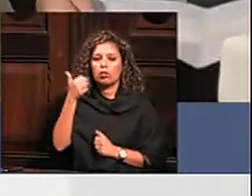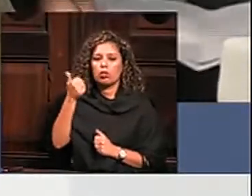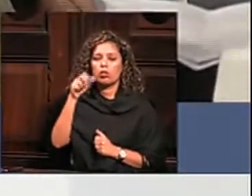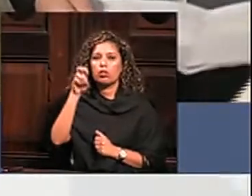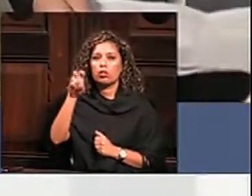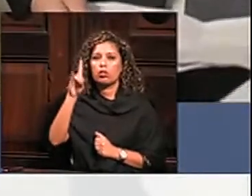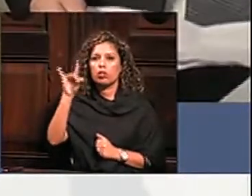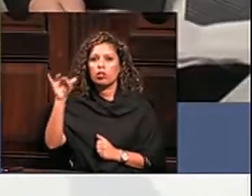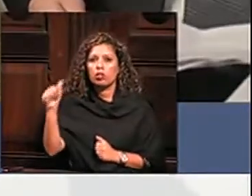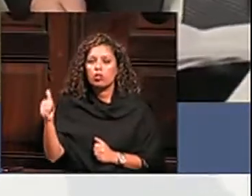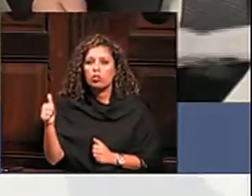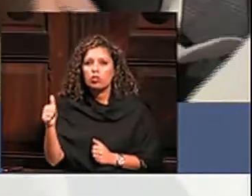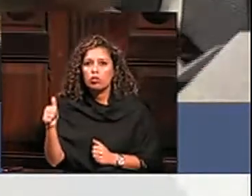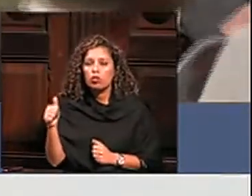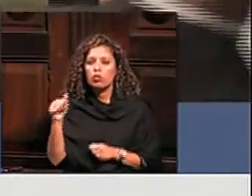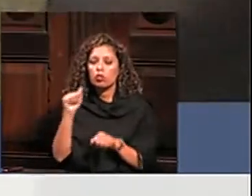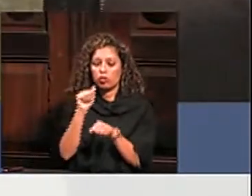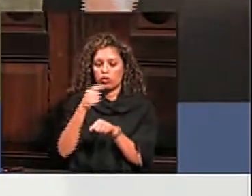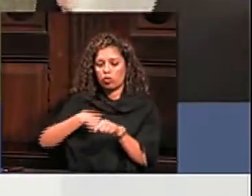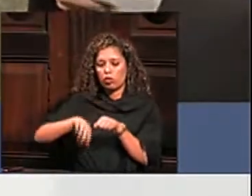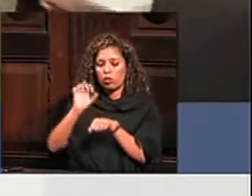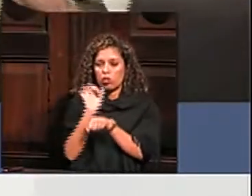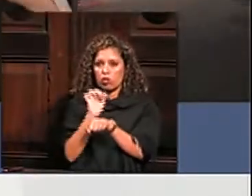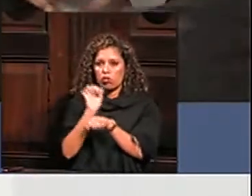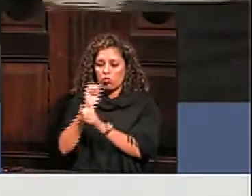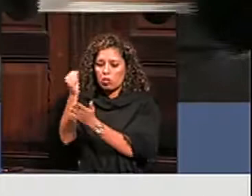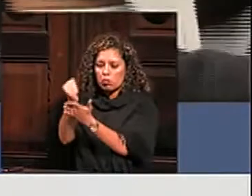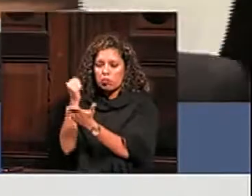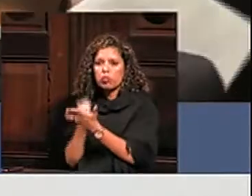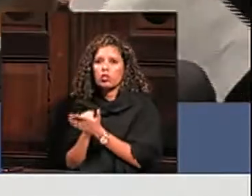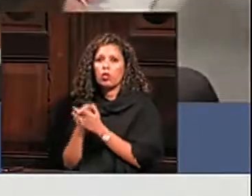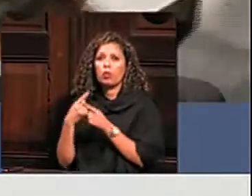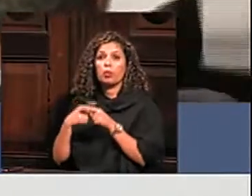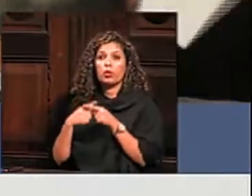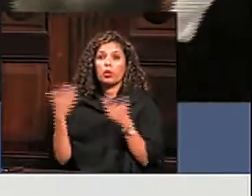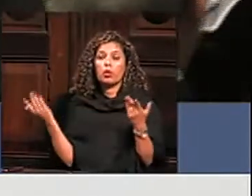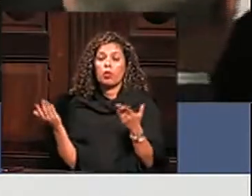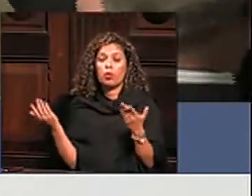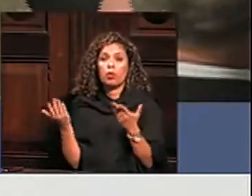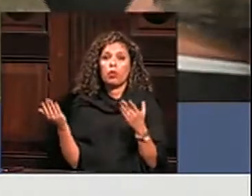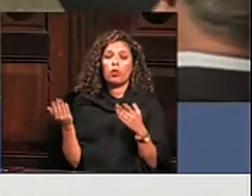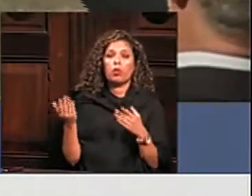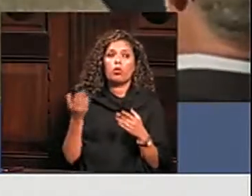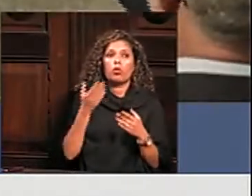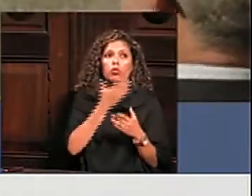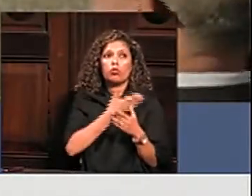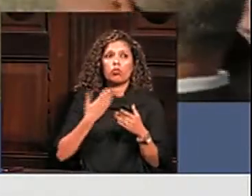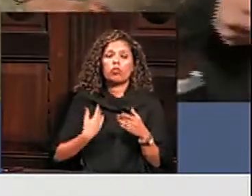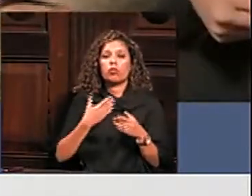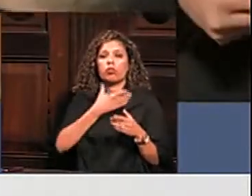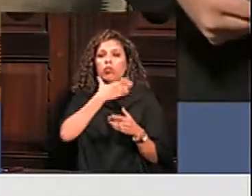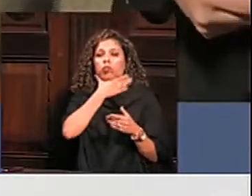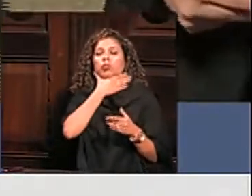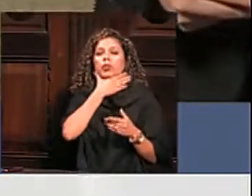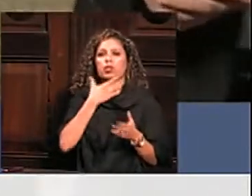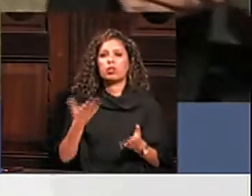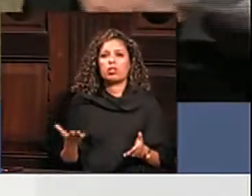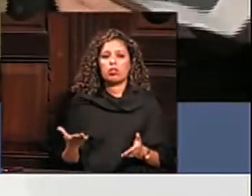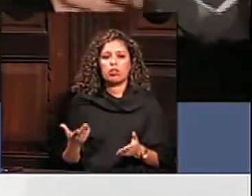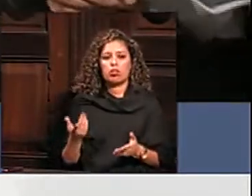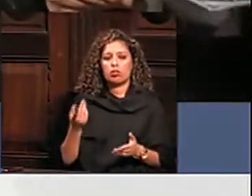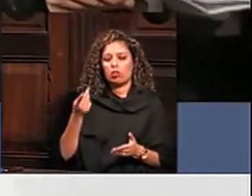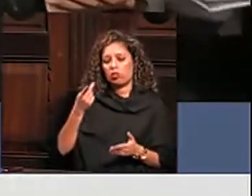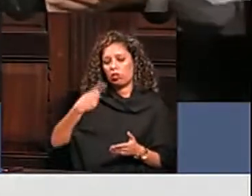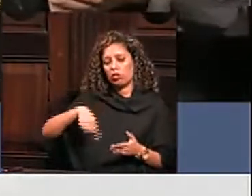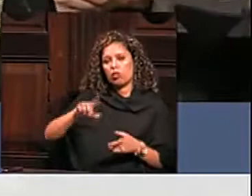da crise que o Estado veio. Então, o meu parecer, Gustavo, seria concordando com o parecer